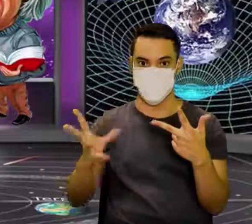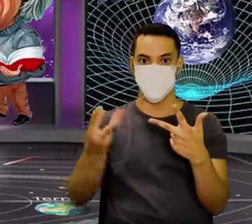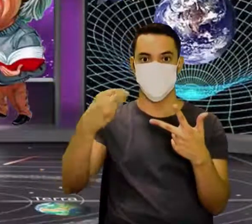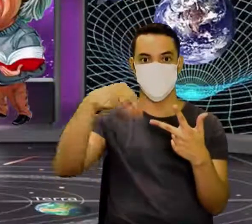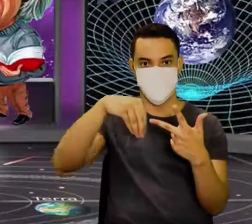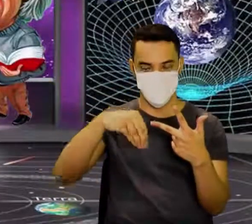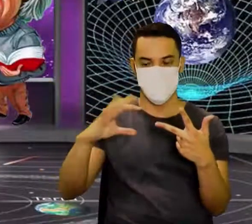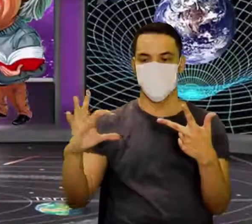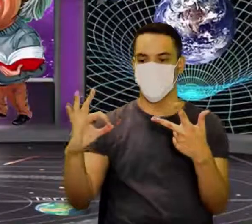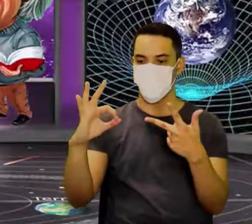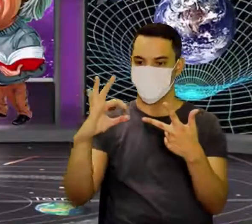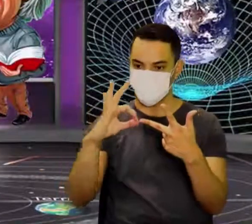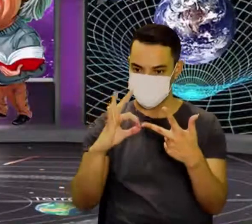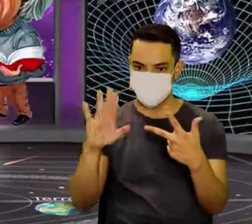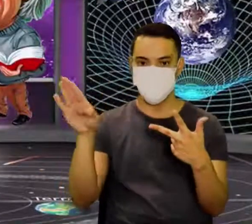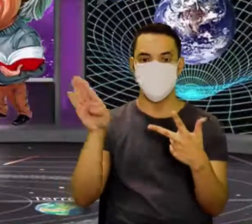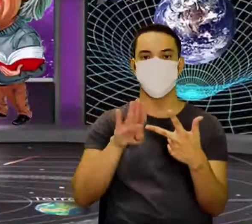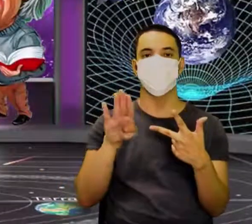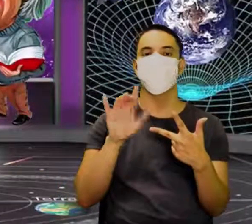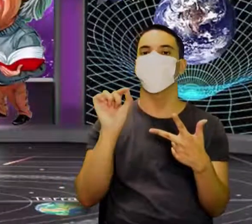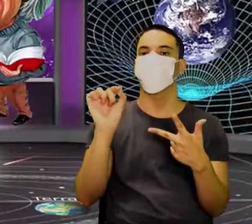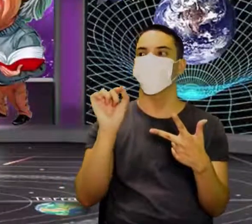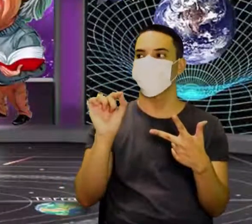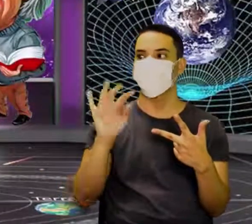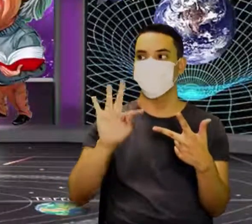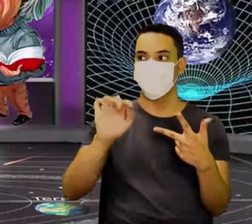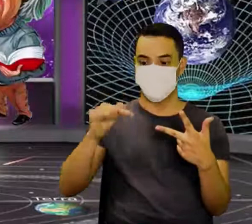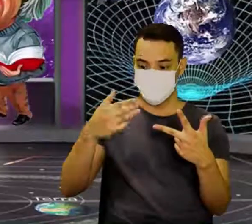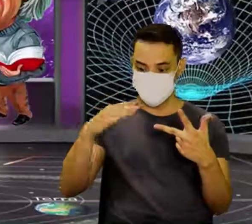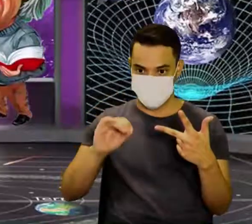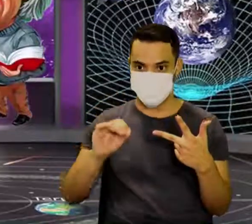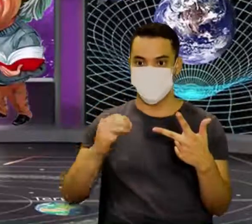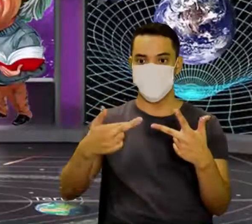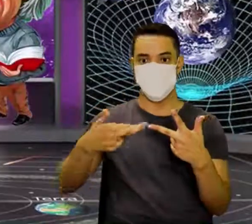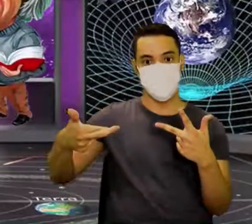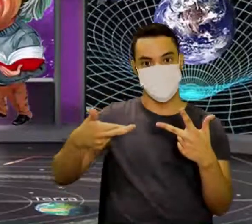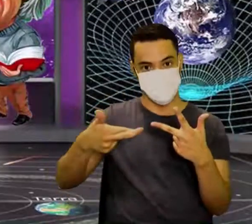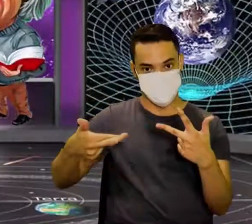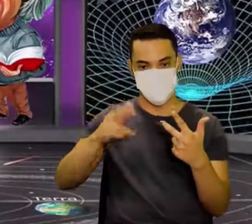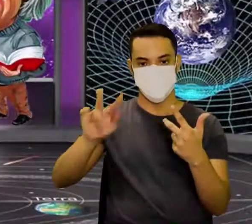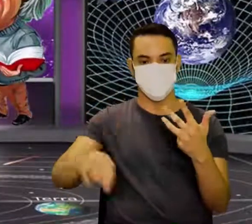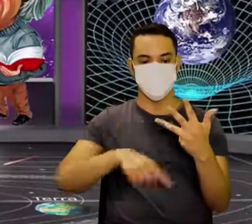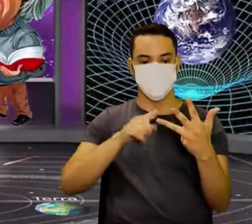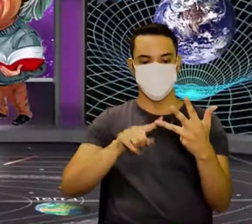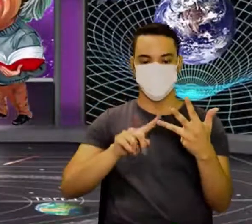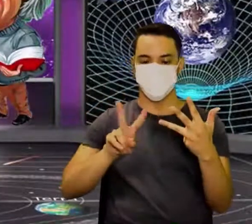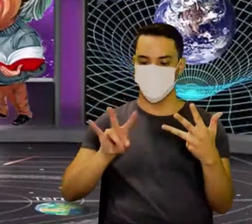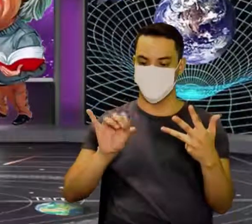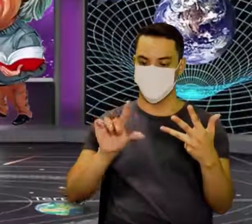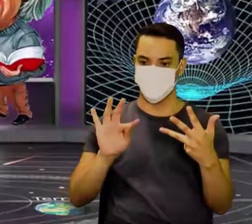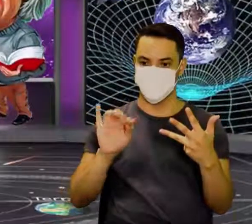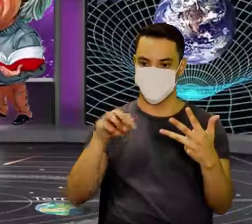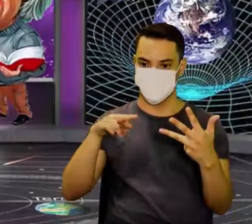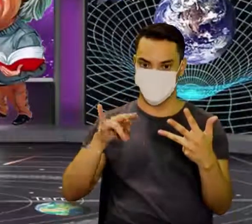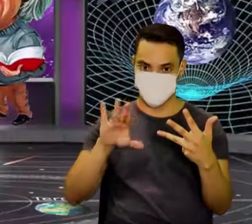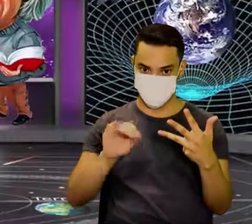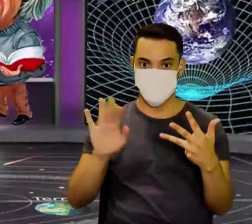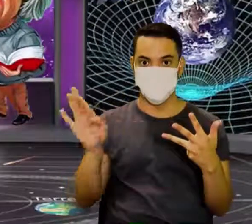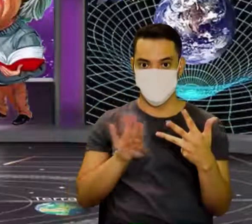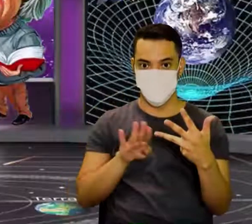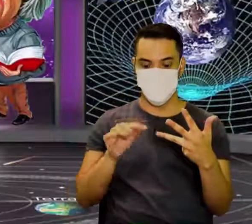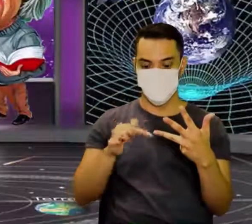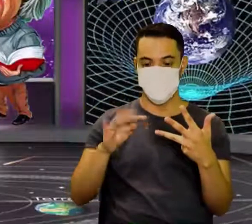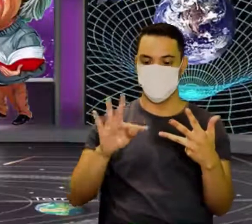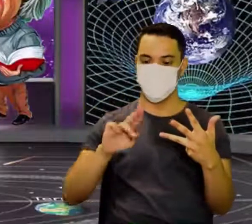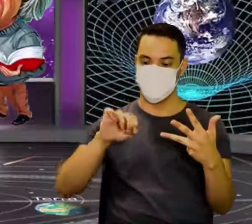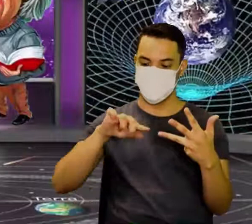de corrente, mede também tensão, mede resistência. Nós vimos voltímetro, que mede tensão. Nós